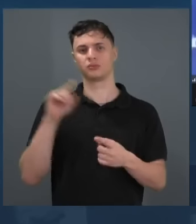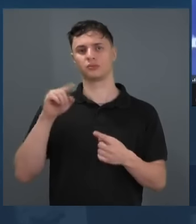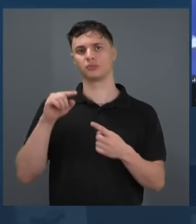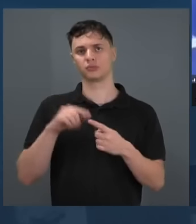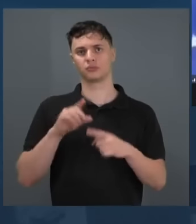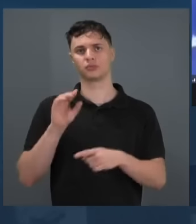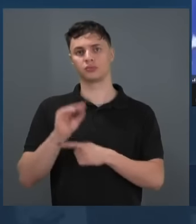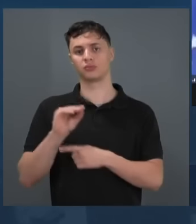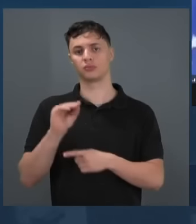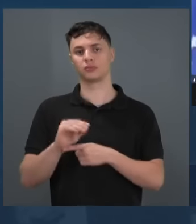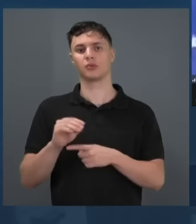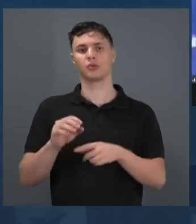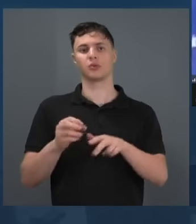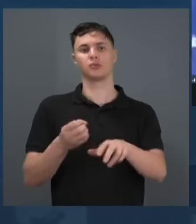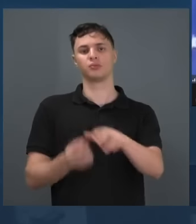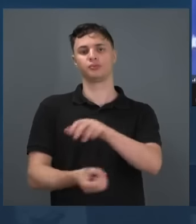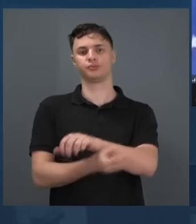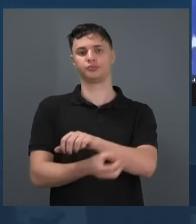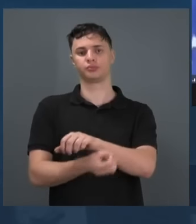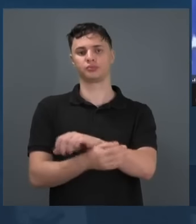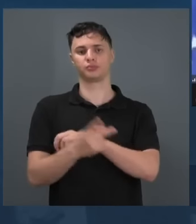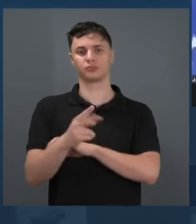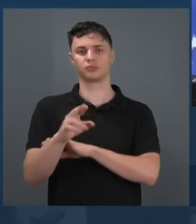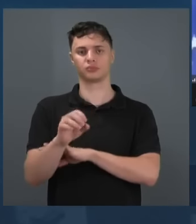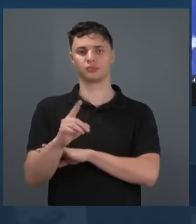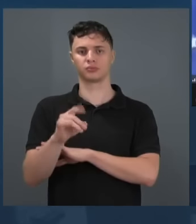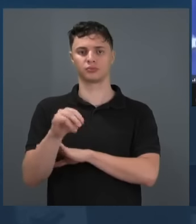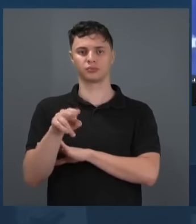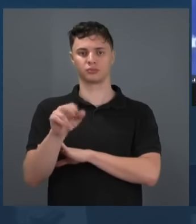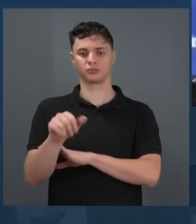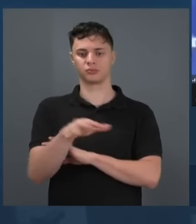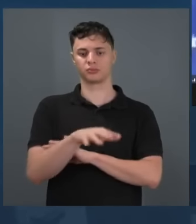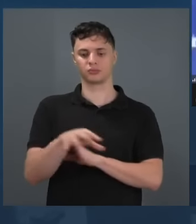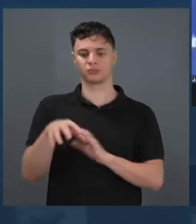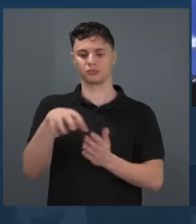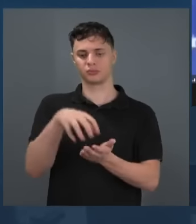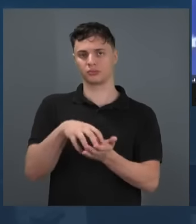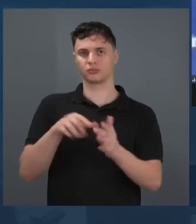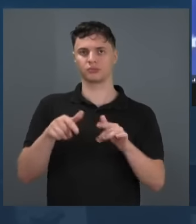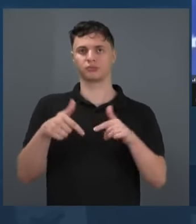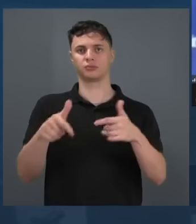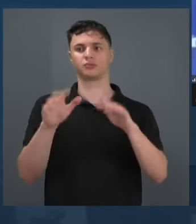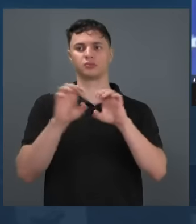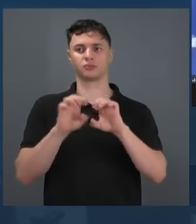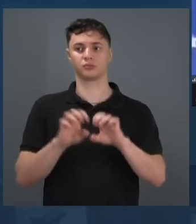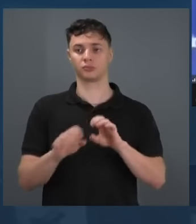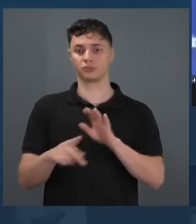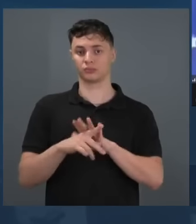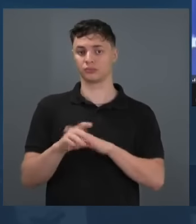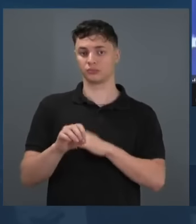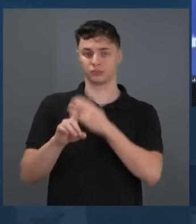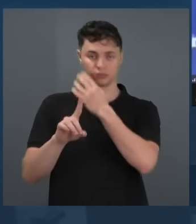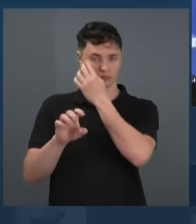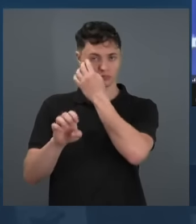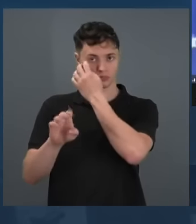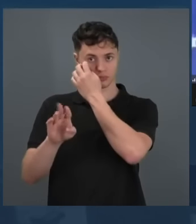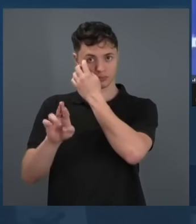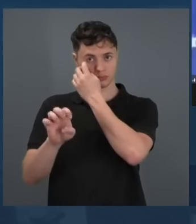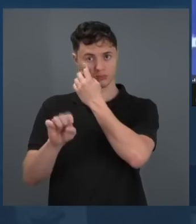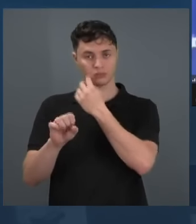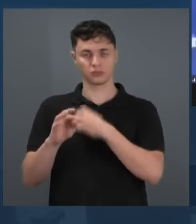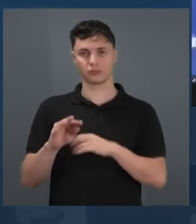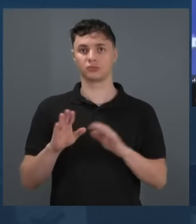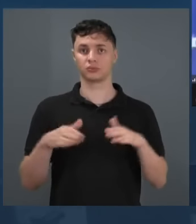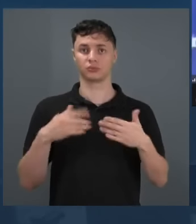de propinas, mais conhecido como setor de operações estruturadas da Odebrecht.